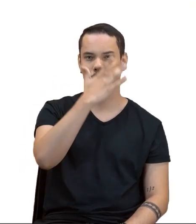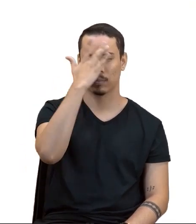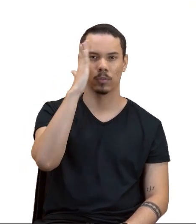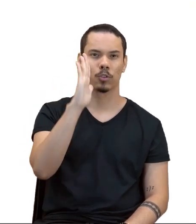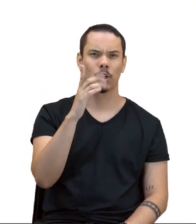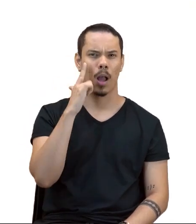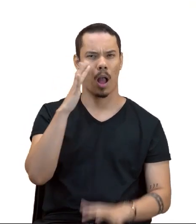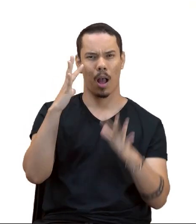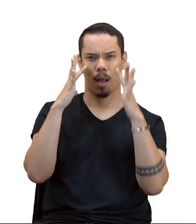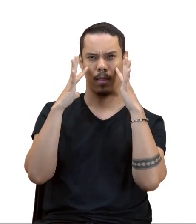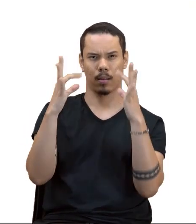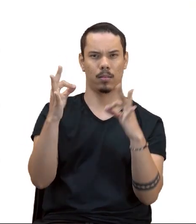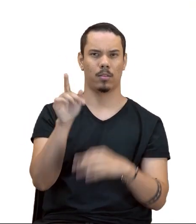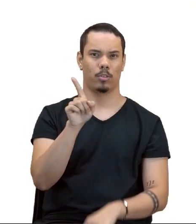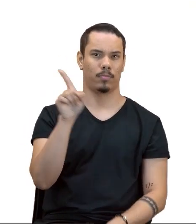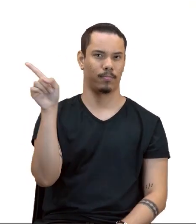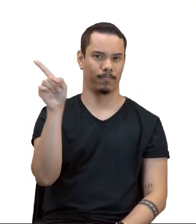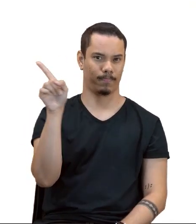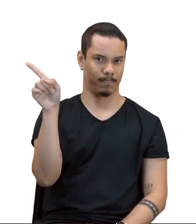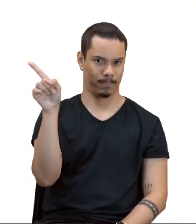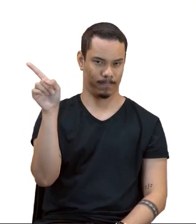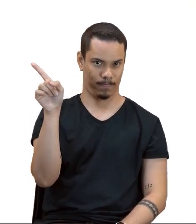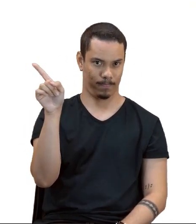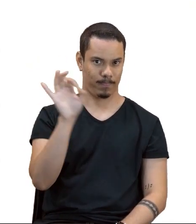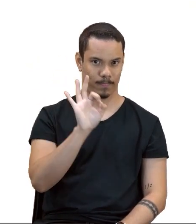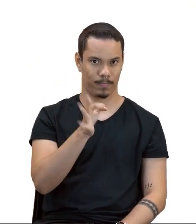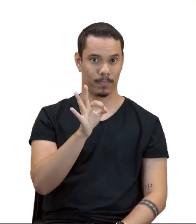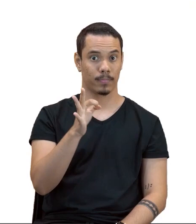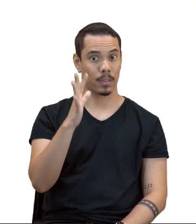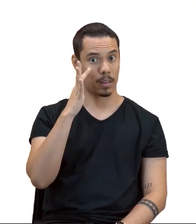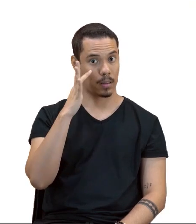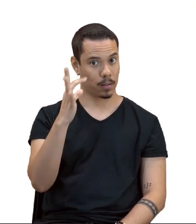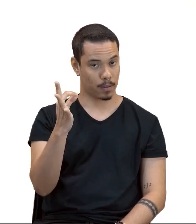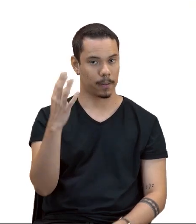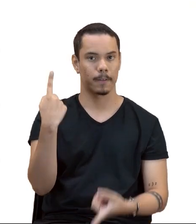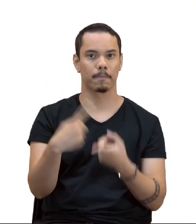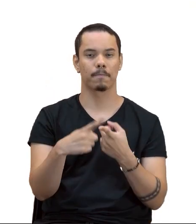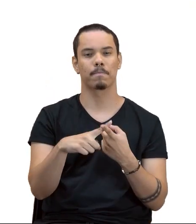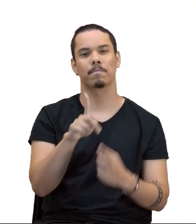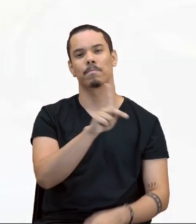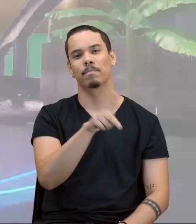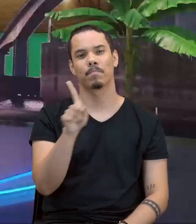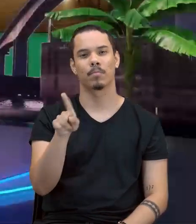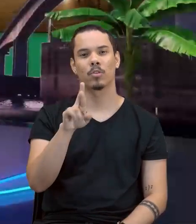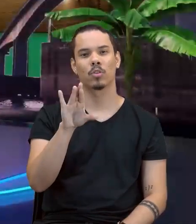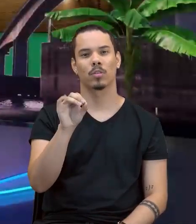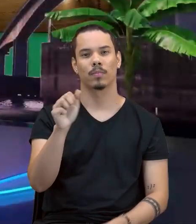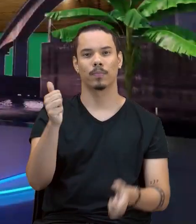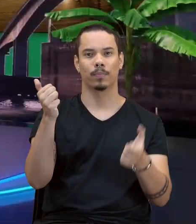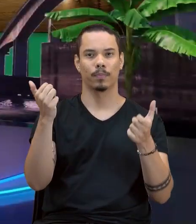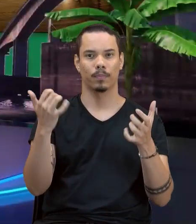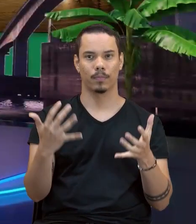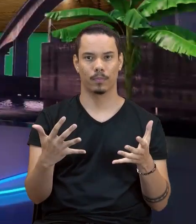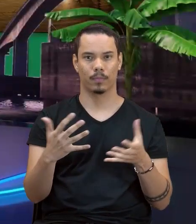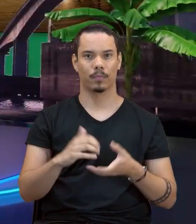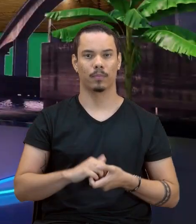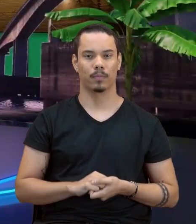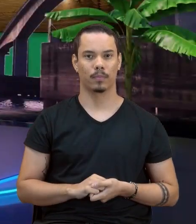em atenção, né? Atento. Olha só, preste atenção que o professor Rogério falou. Volta aqui comigo na